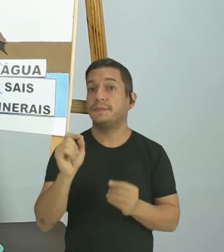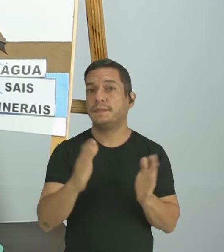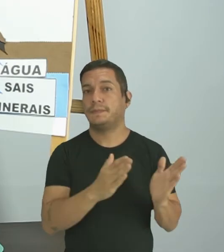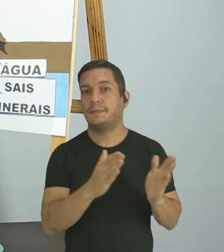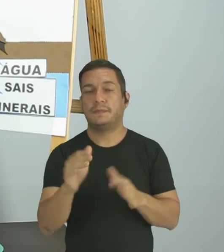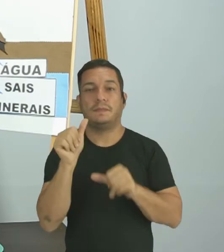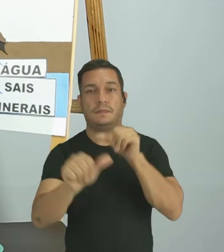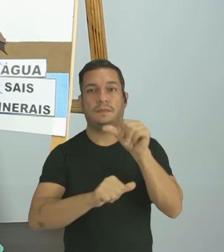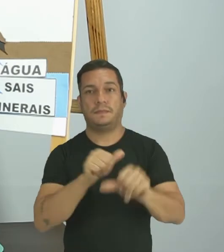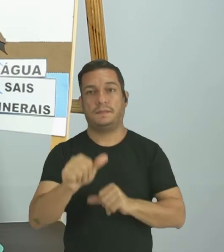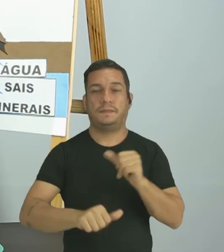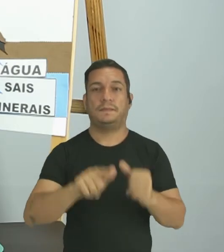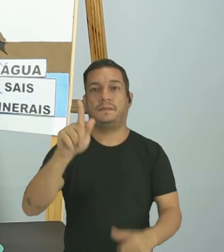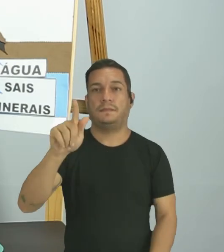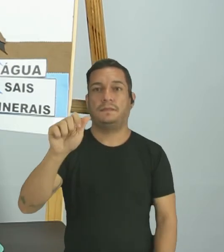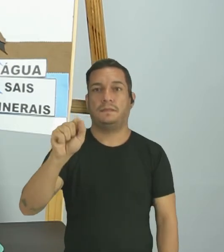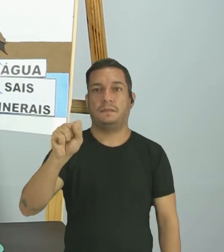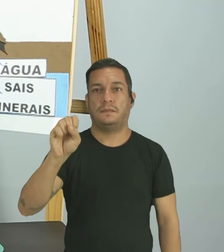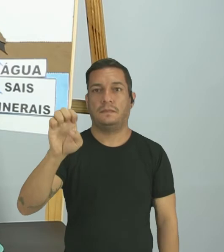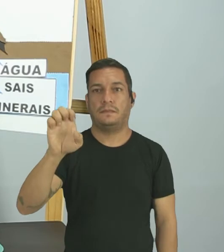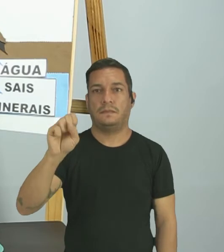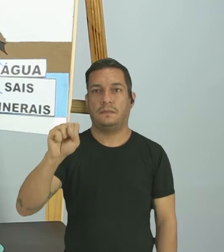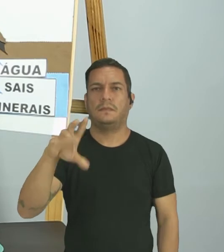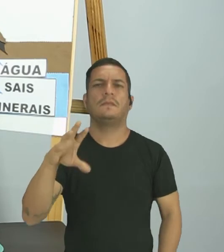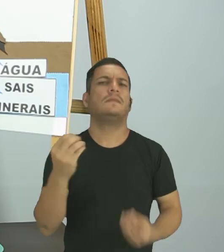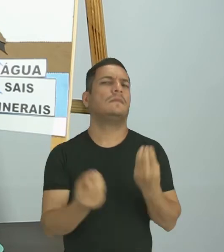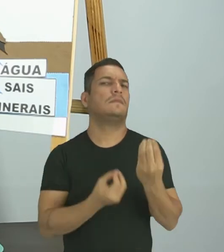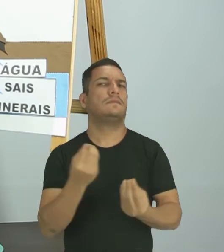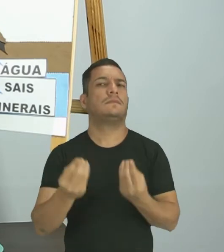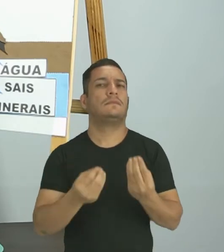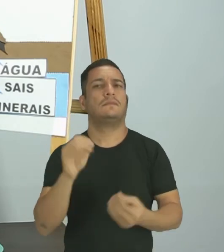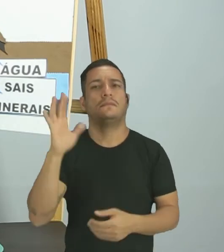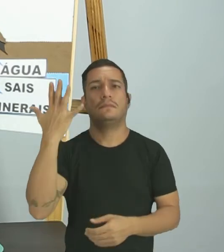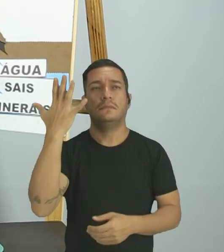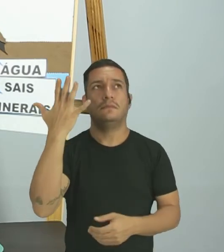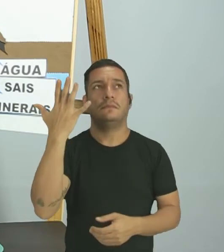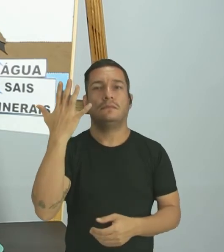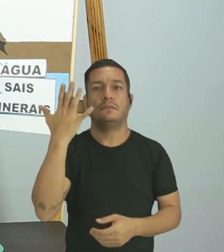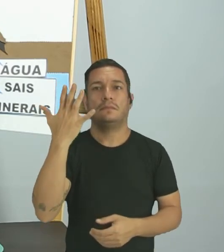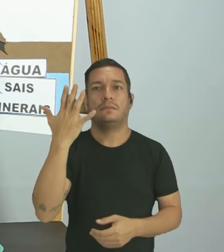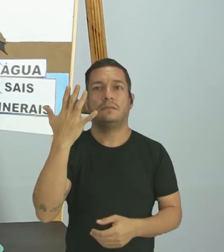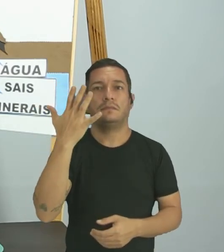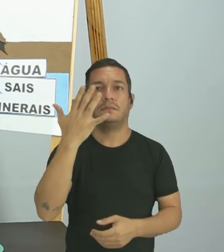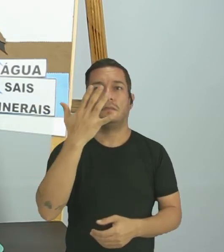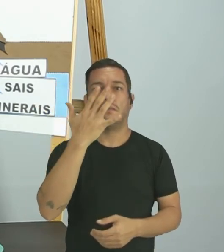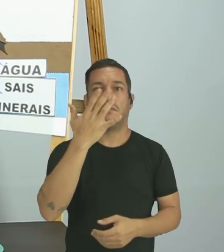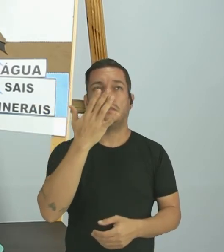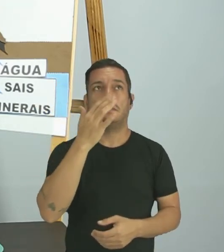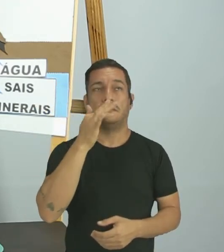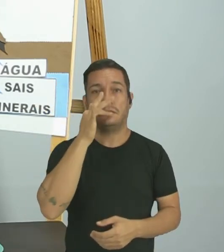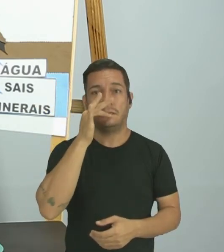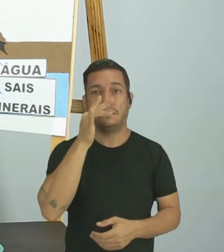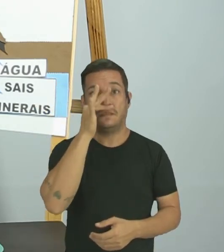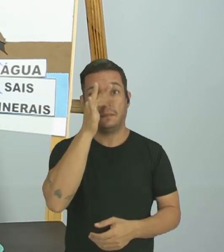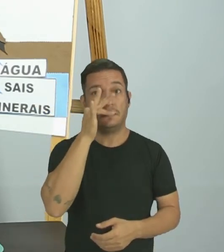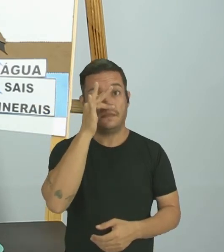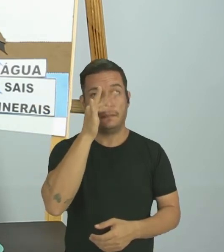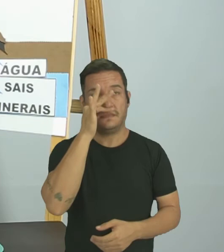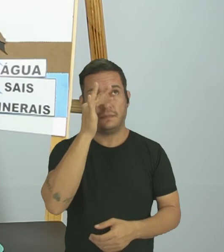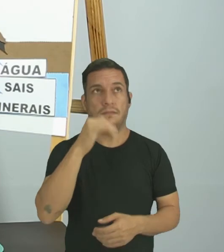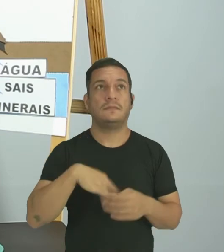de troca de gases. Como é que acontece essa troca de gases? As folhas que estão